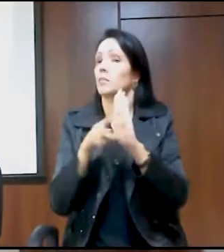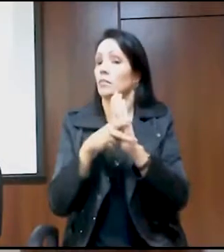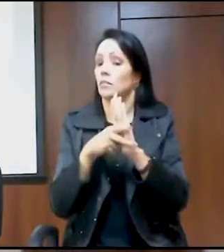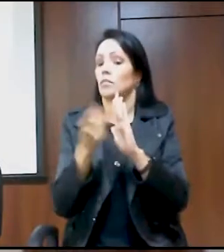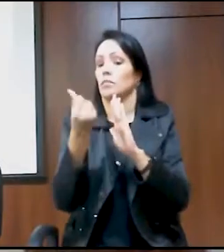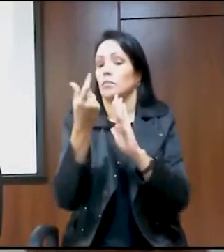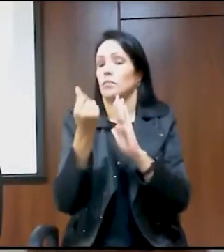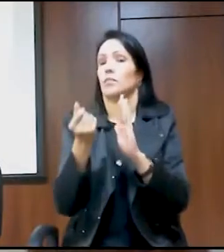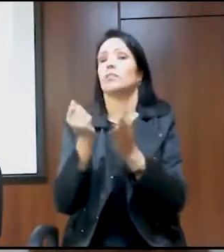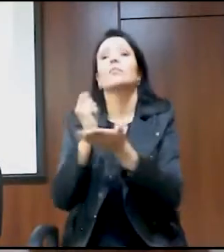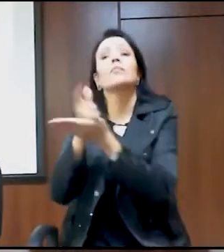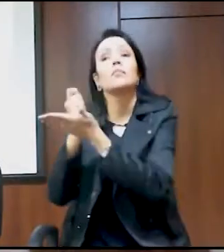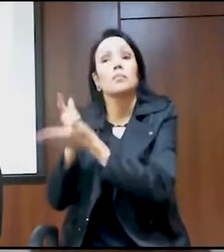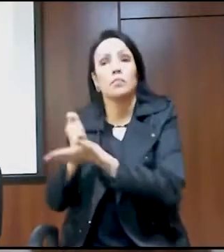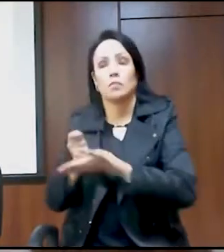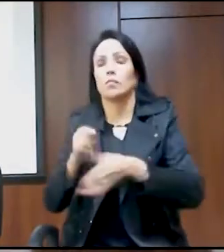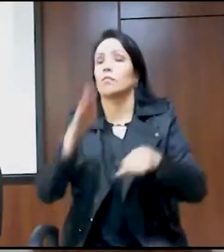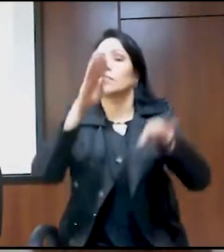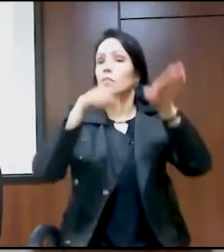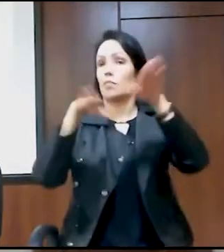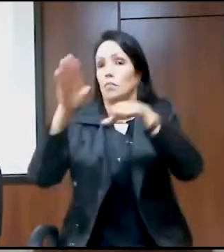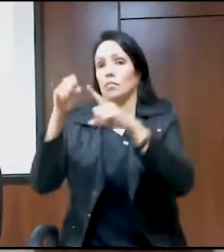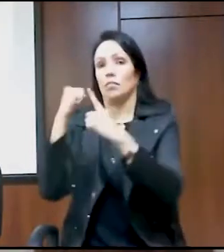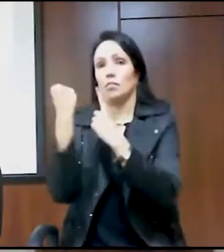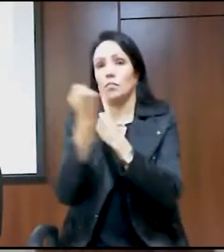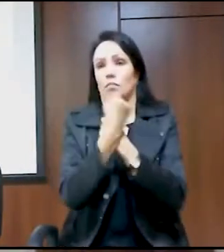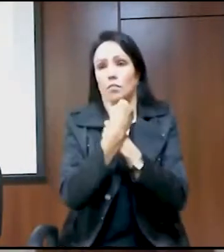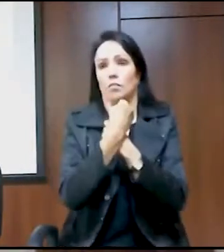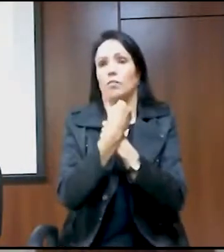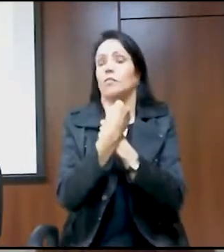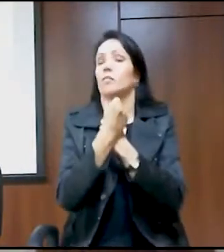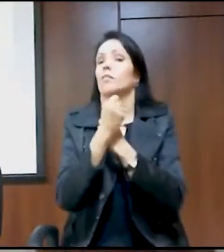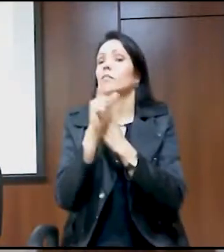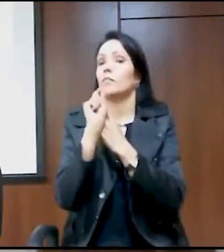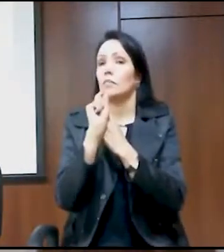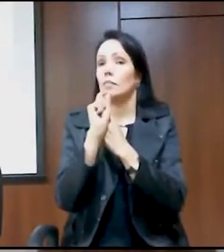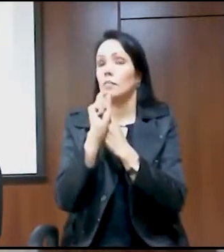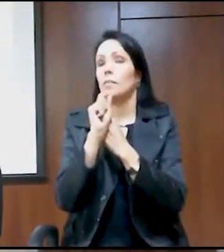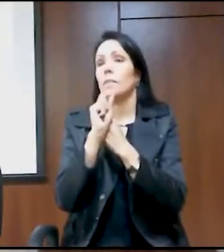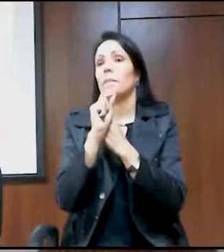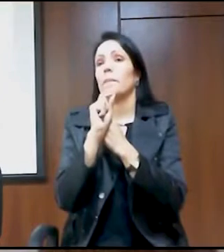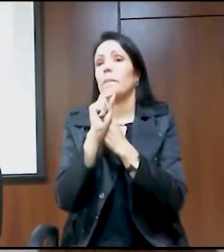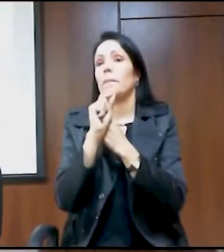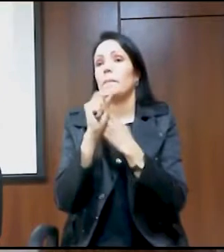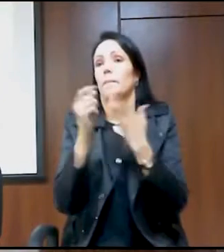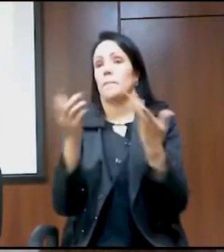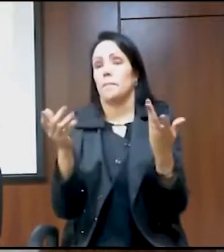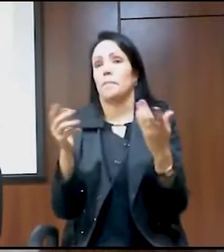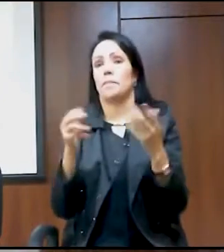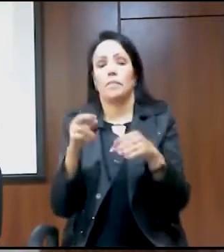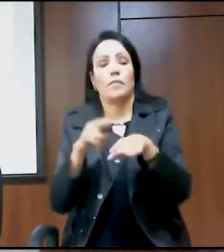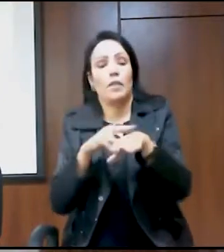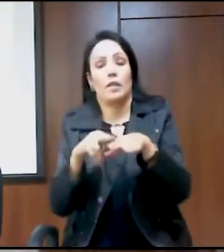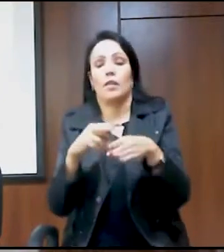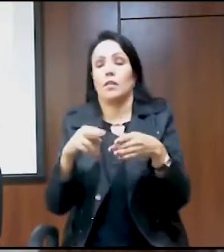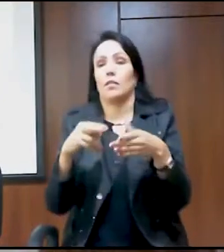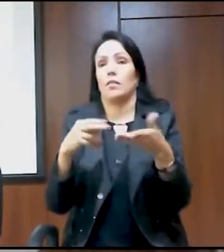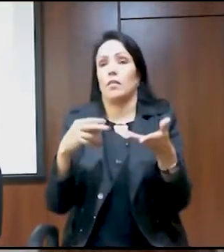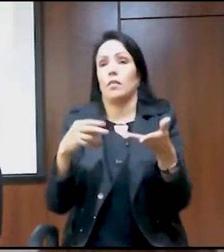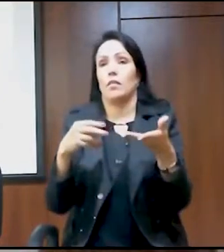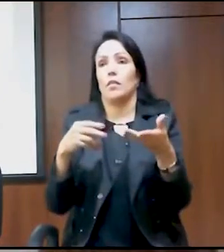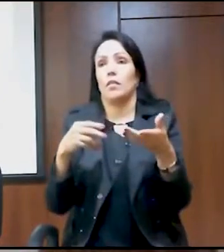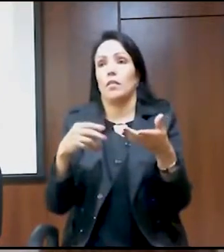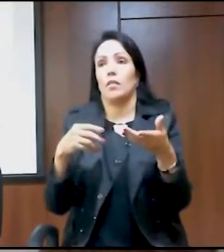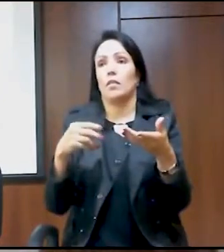que fala de uma desigualdade social, que é a condição de classe, que é a condição de raça e etnia, que é a condição